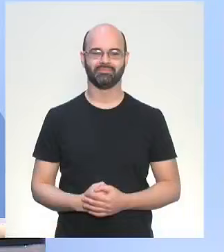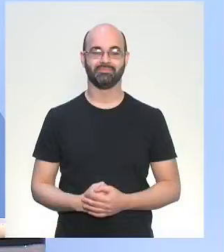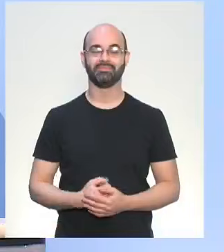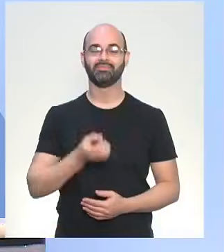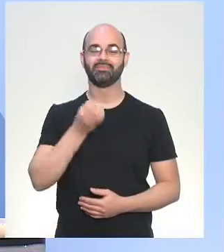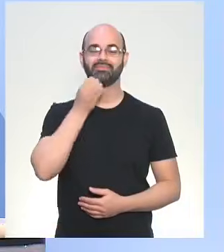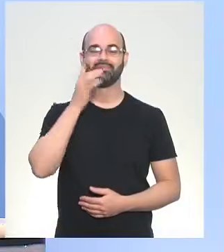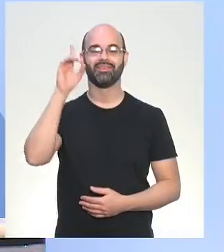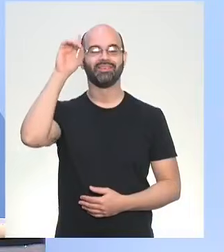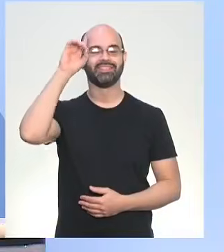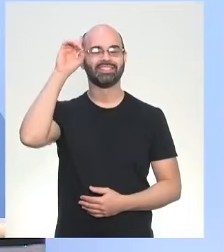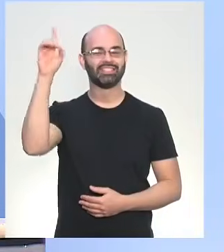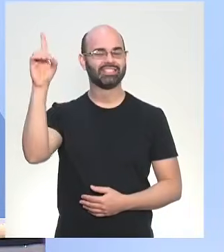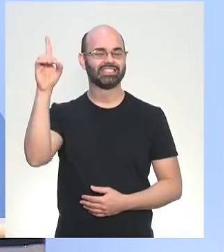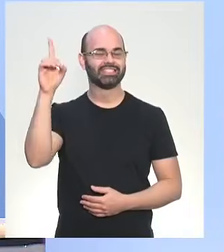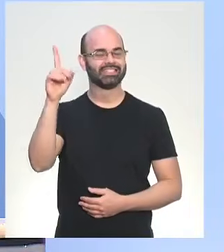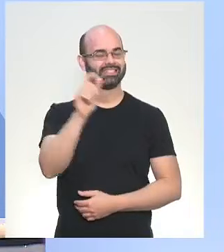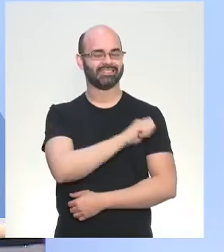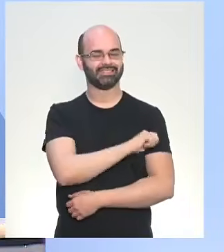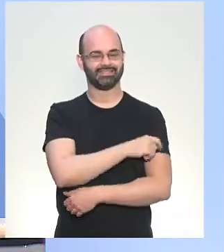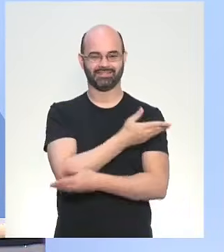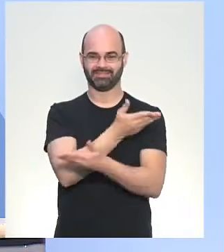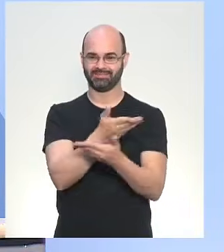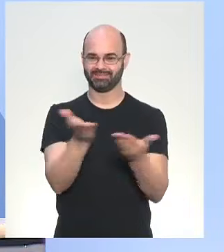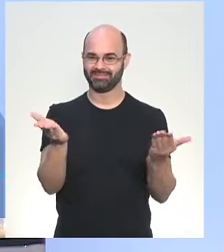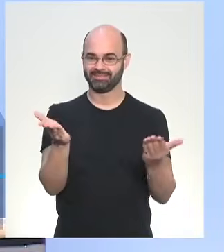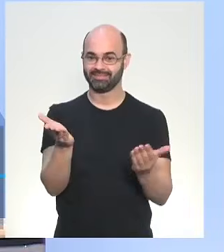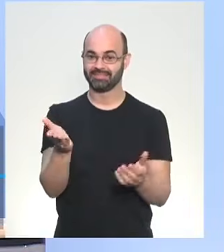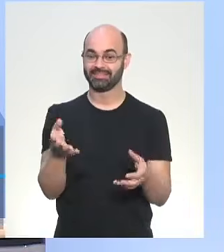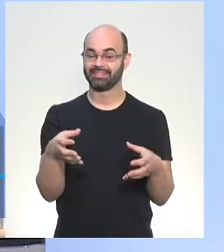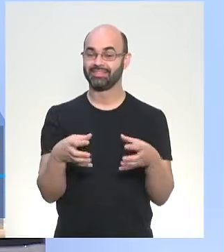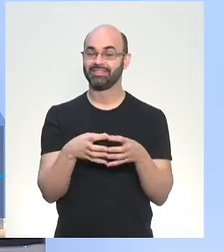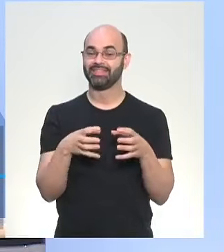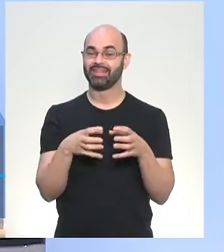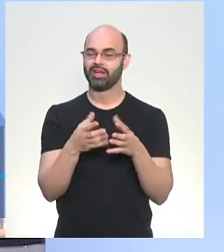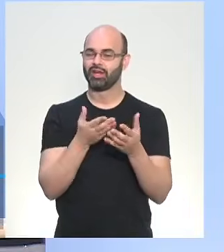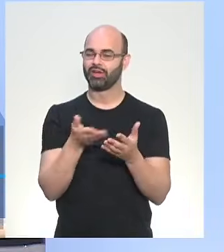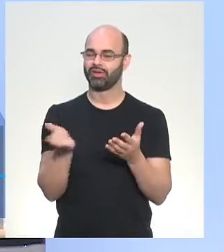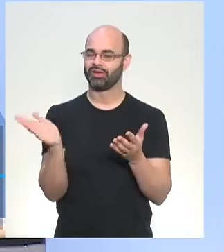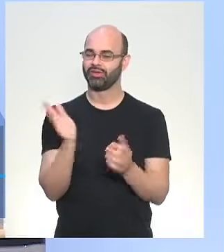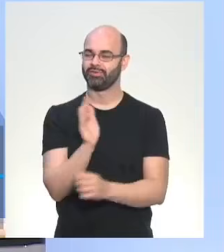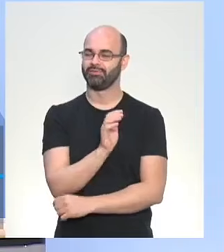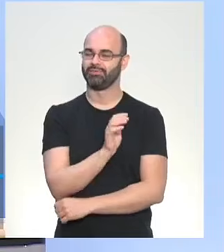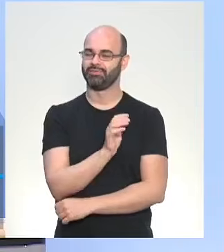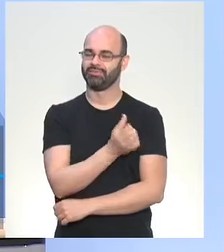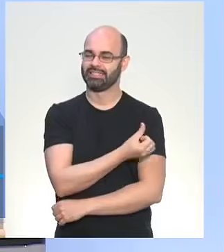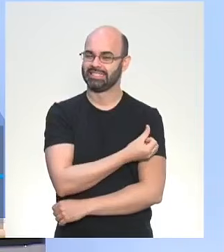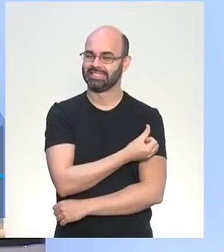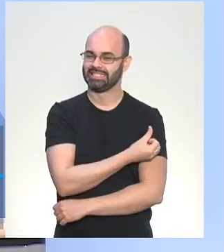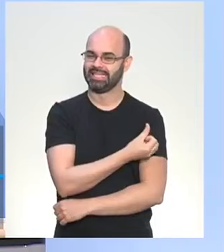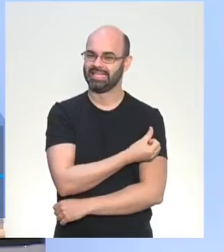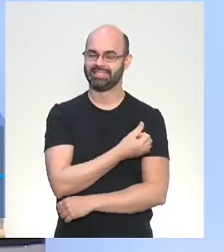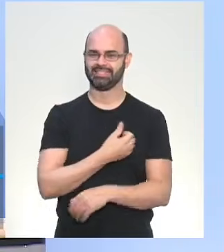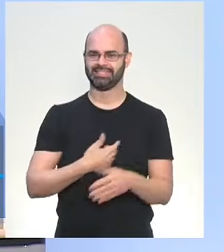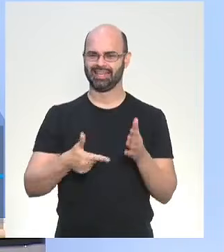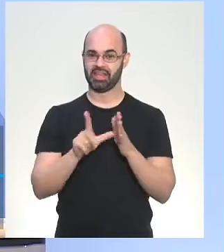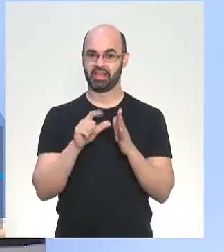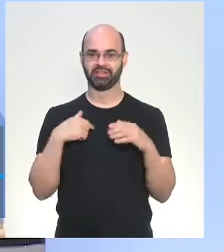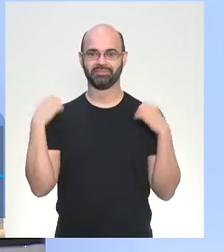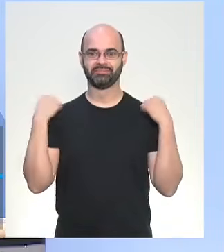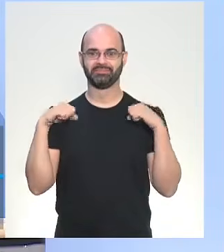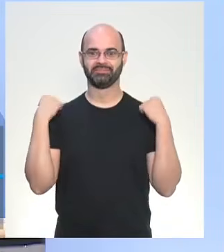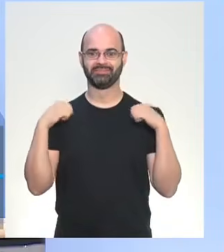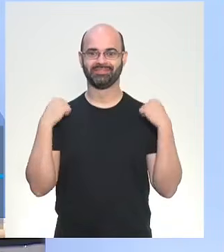Bom dia, garotadinha do sexto ano, garotadinha esperta. Eu estava acompanhando a aula de educação física